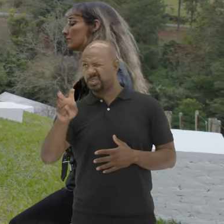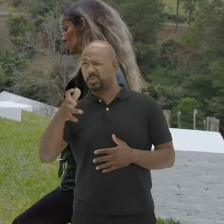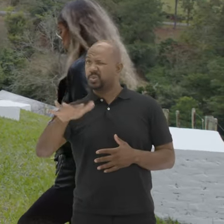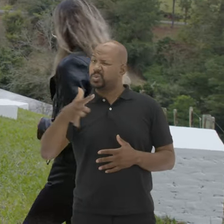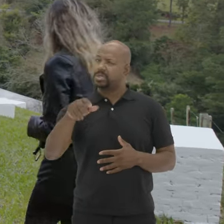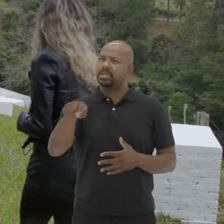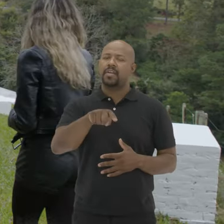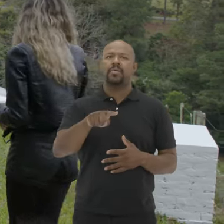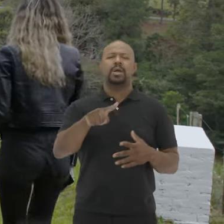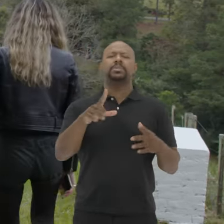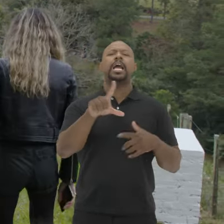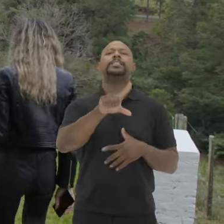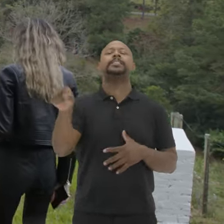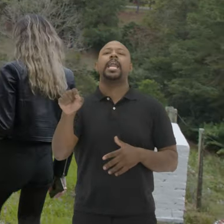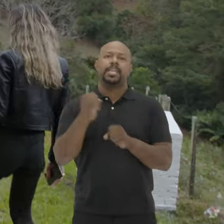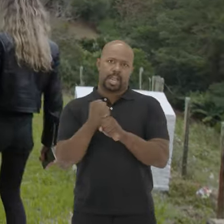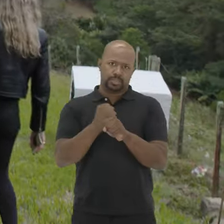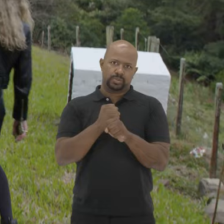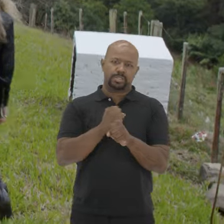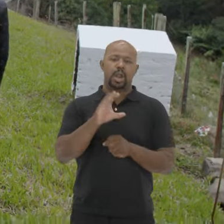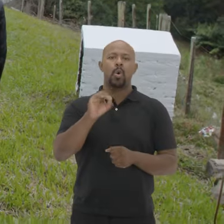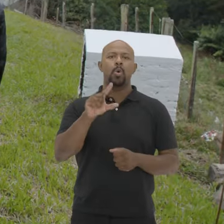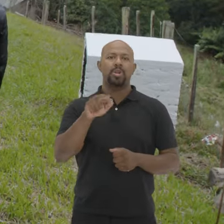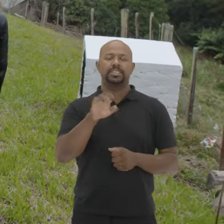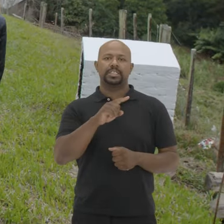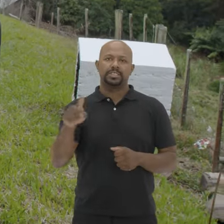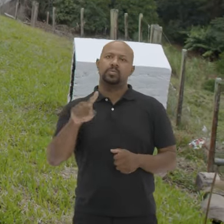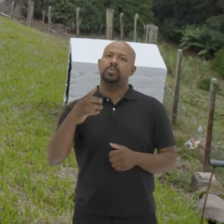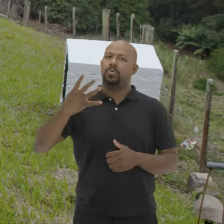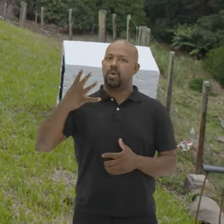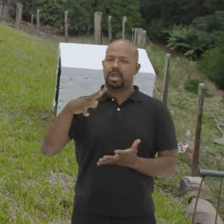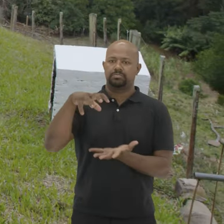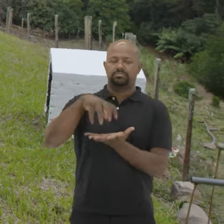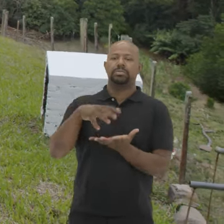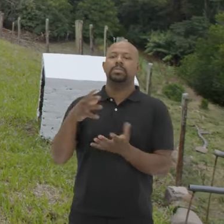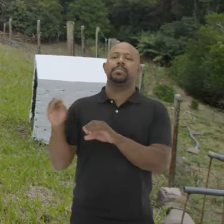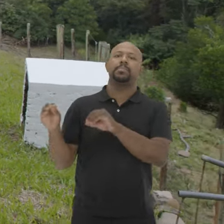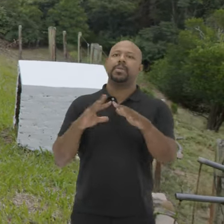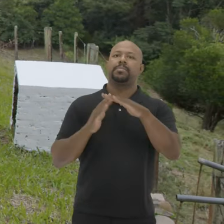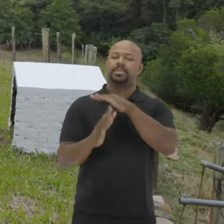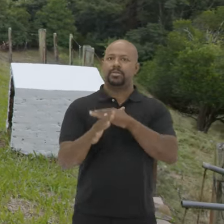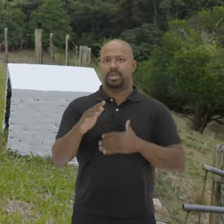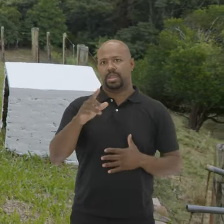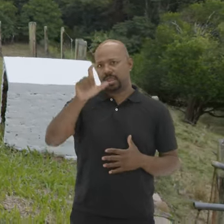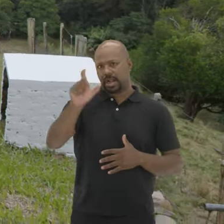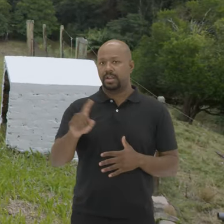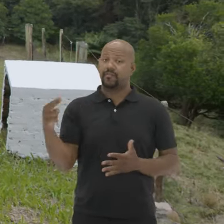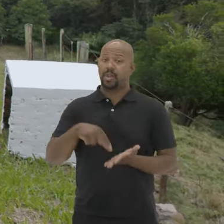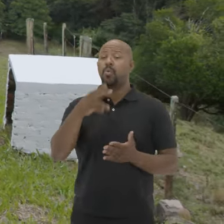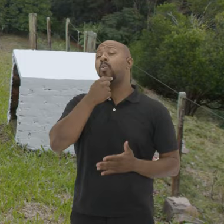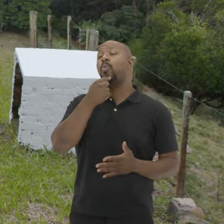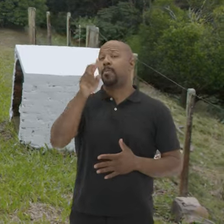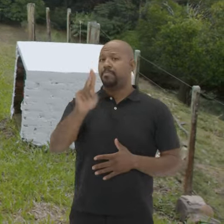menos, quando estava fechando 100 anos da colonização do quarto núcleo de imigração italiana, veio um padre de